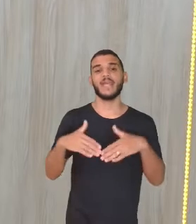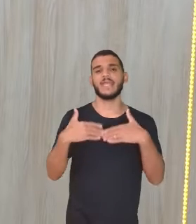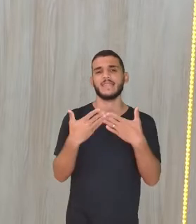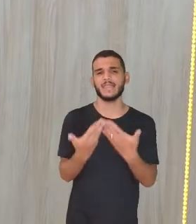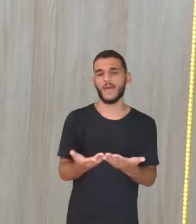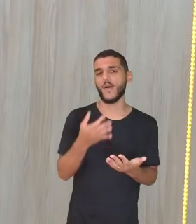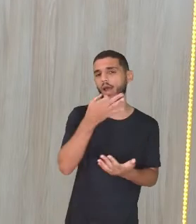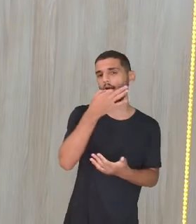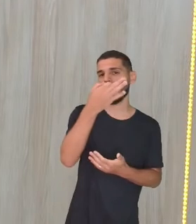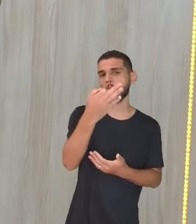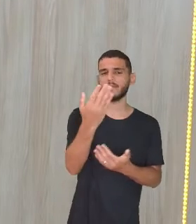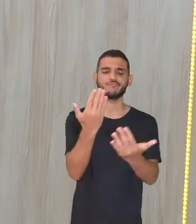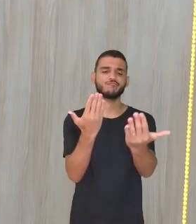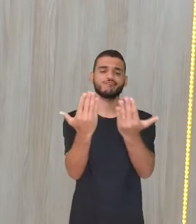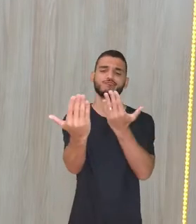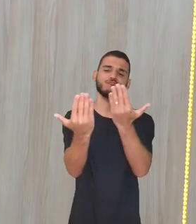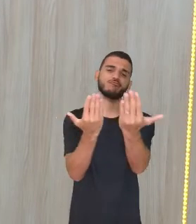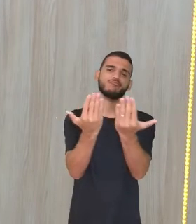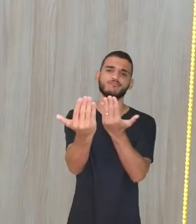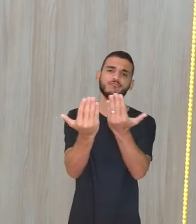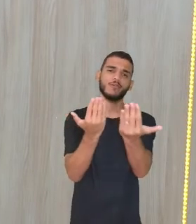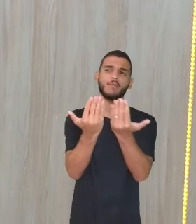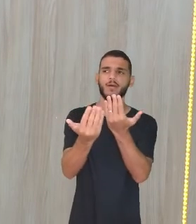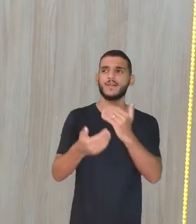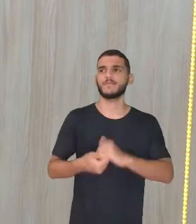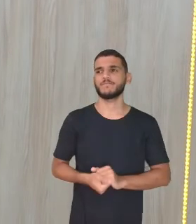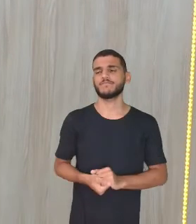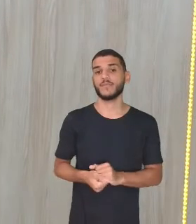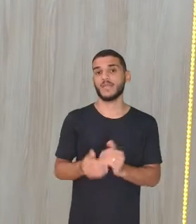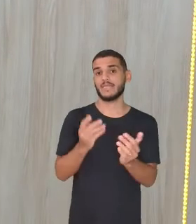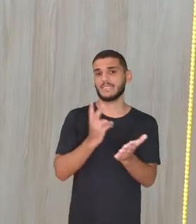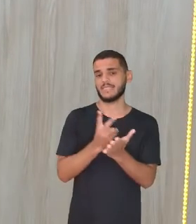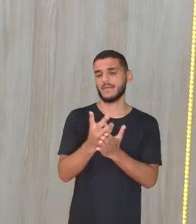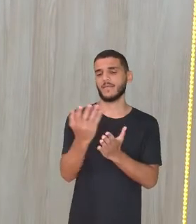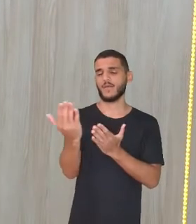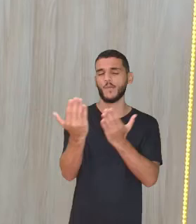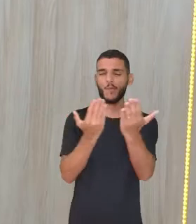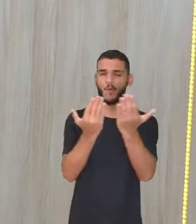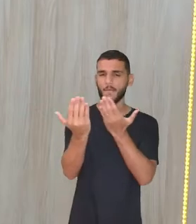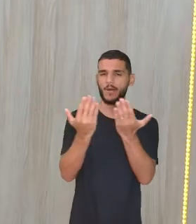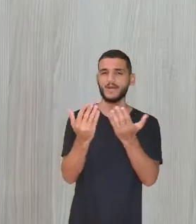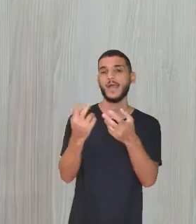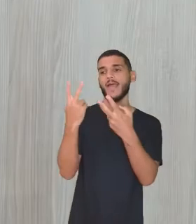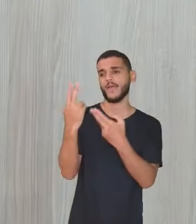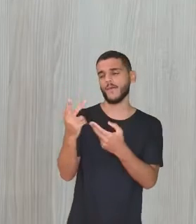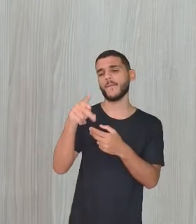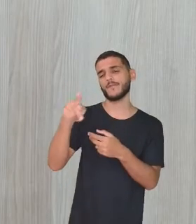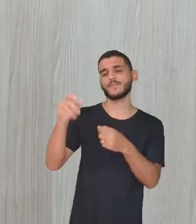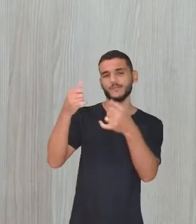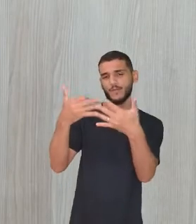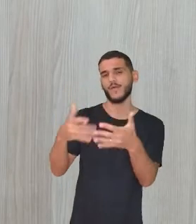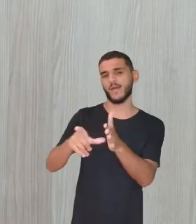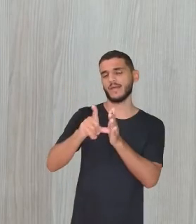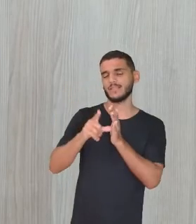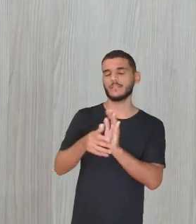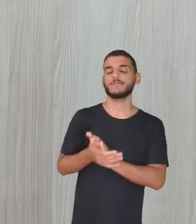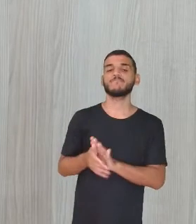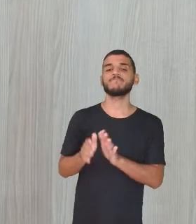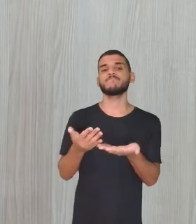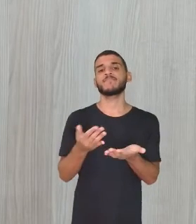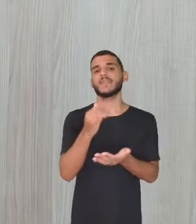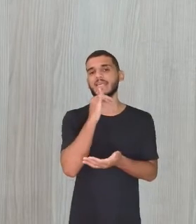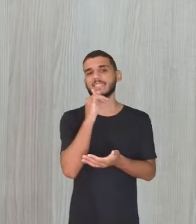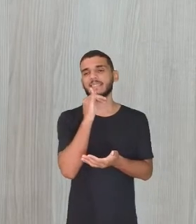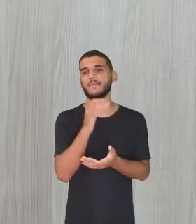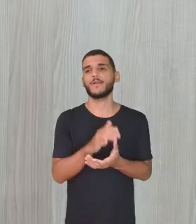Argumento de comparação, né, professora? Comparar uma coisa com a outra, como a professora falou. Que a gente pode fazer, por exemplo, uma